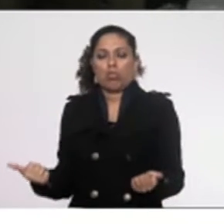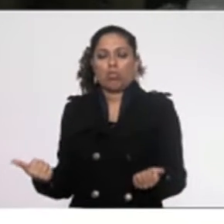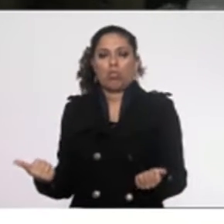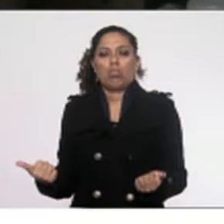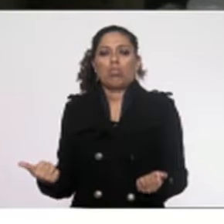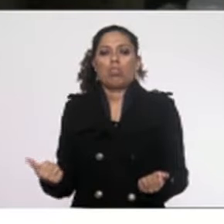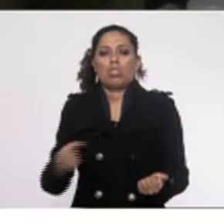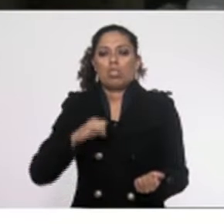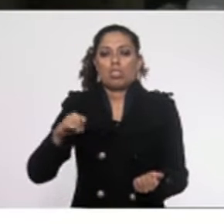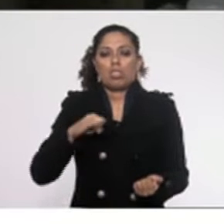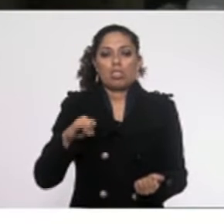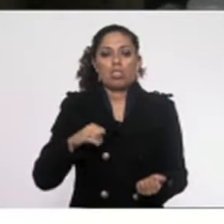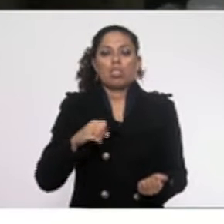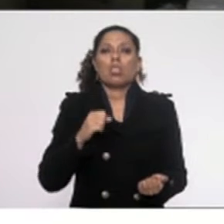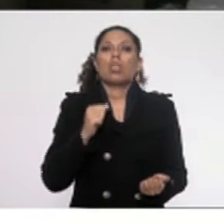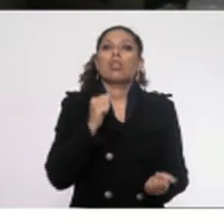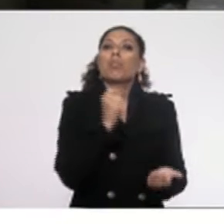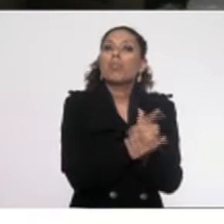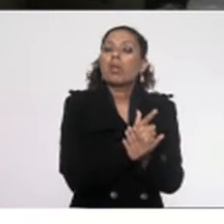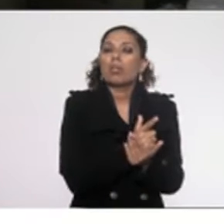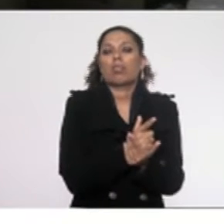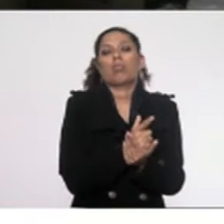Quando ele bota a fonte CESP 00.